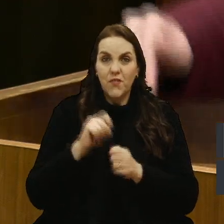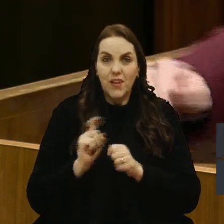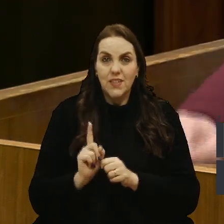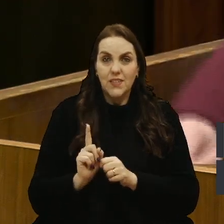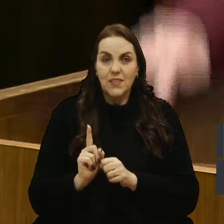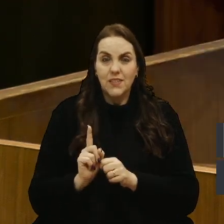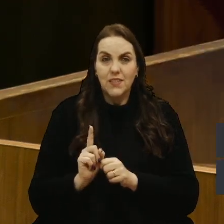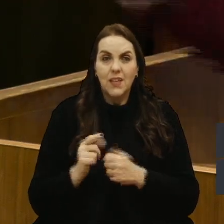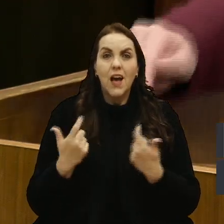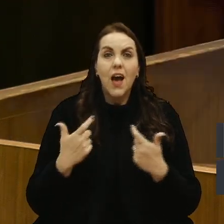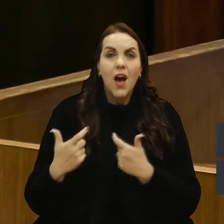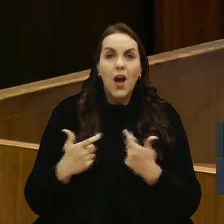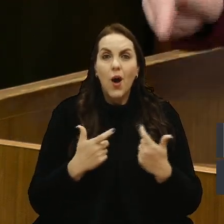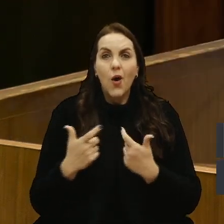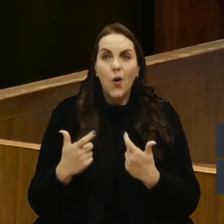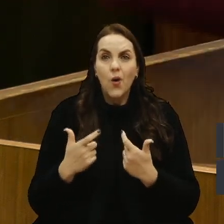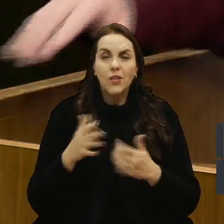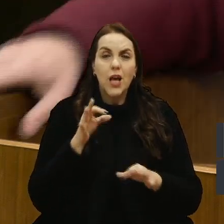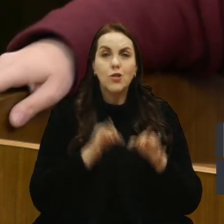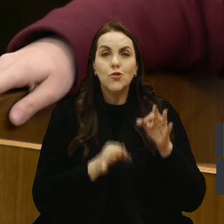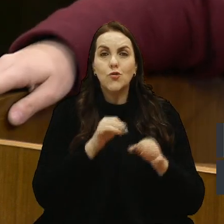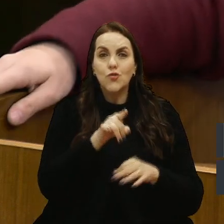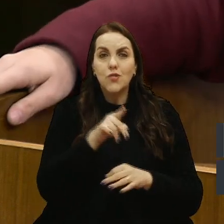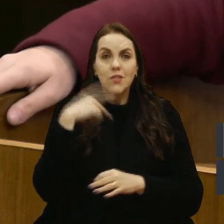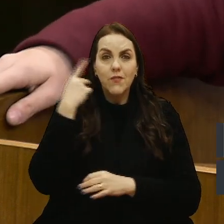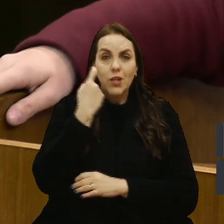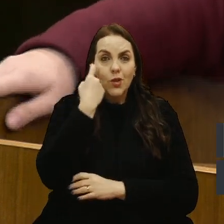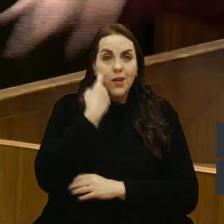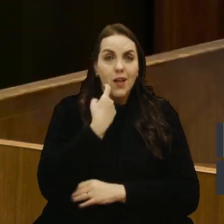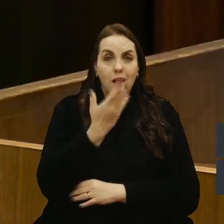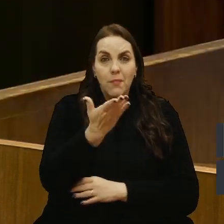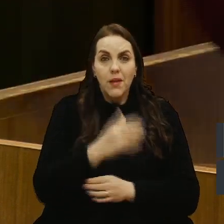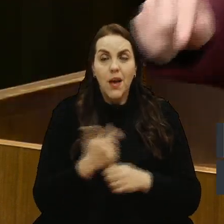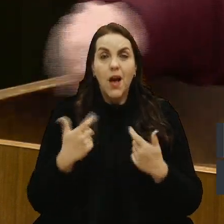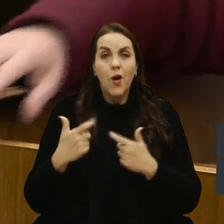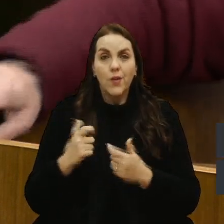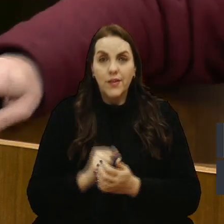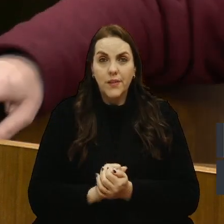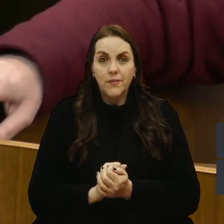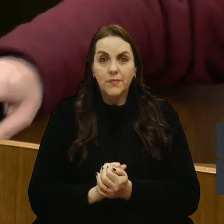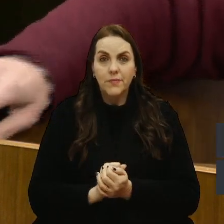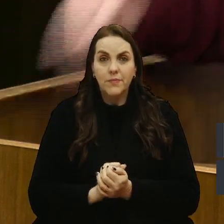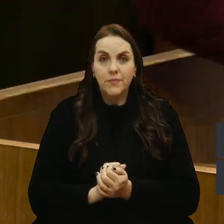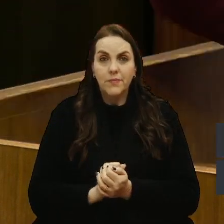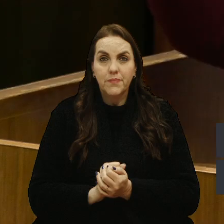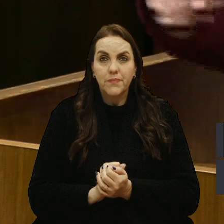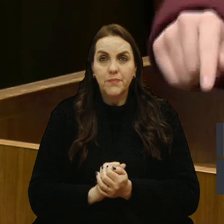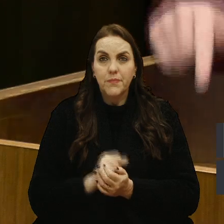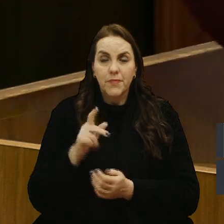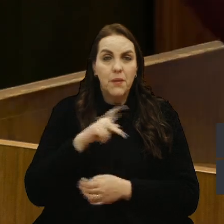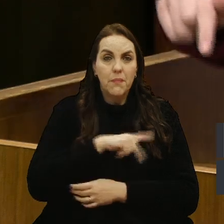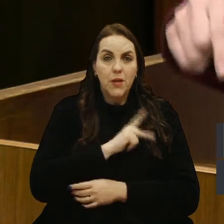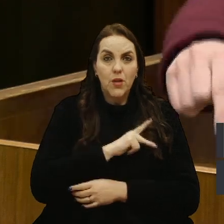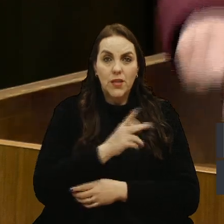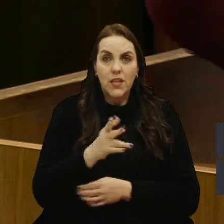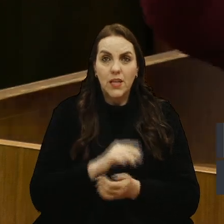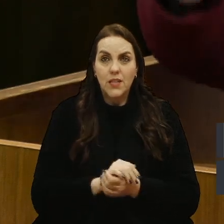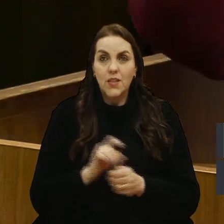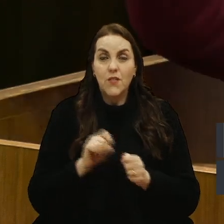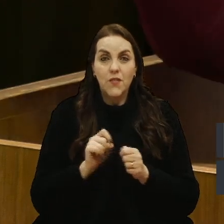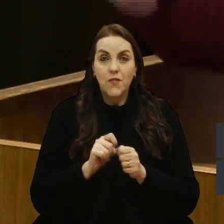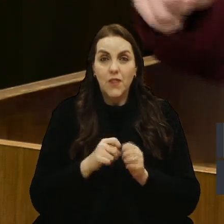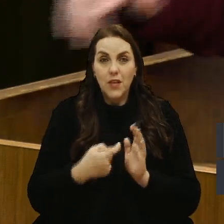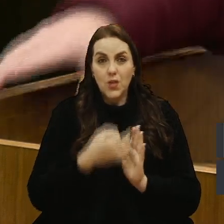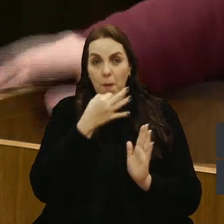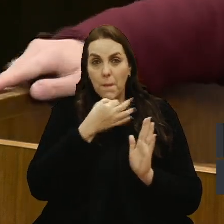Onde estava o paladino da justiça, vereador Caleb? Onde estava Pedro Rodrigues, que fez um